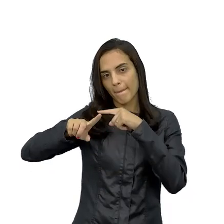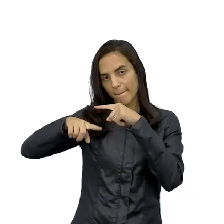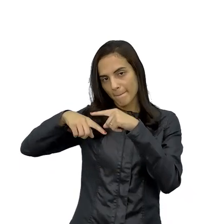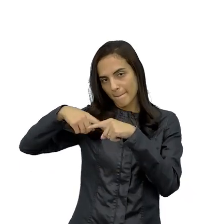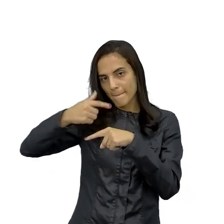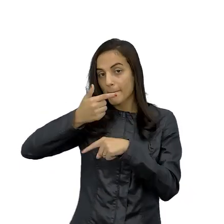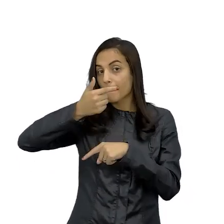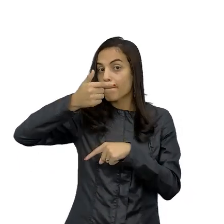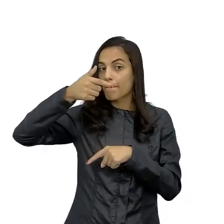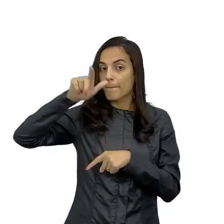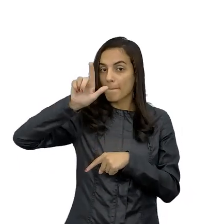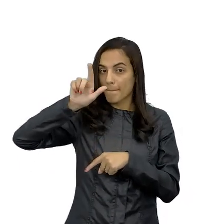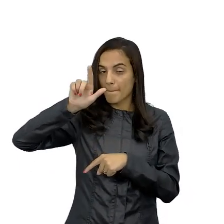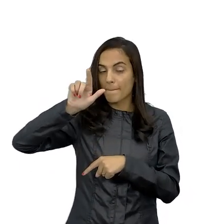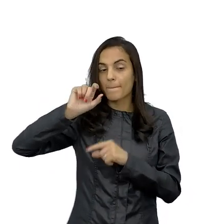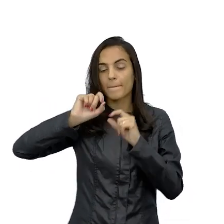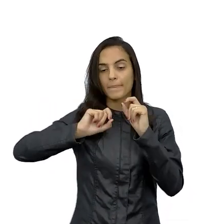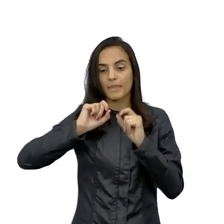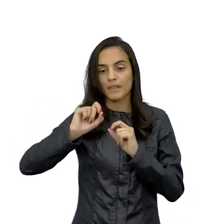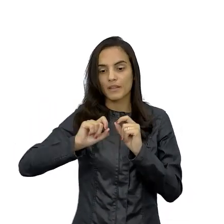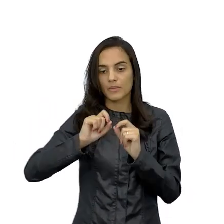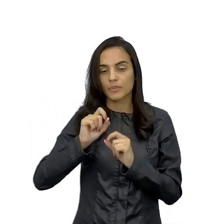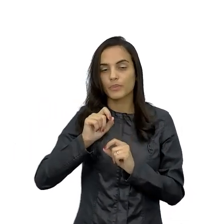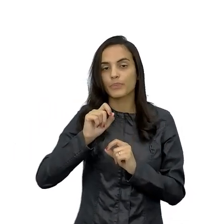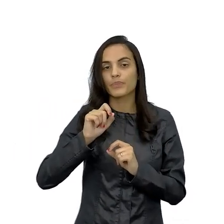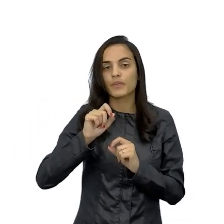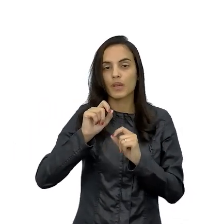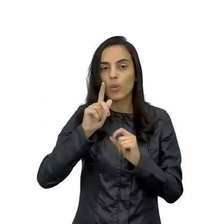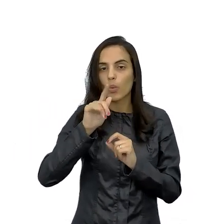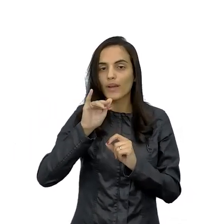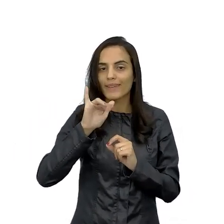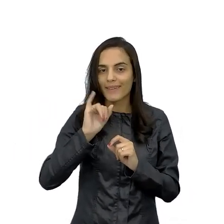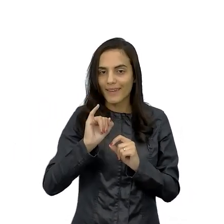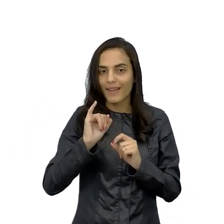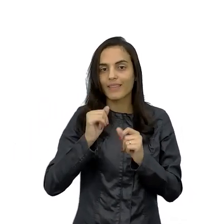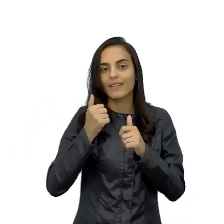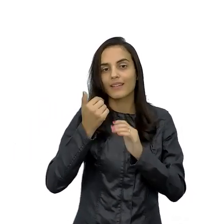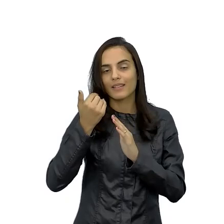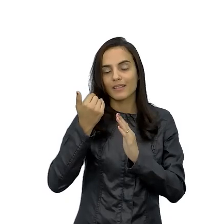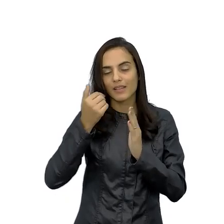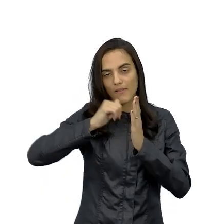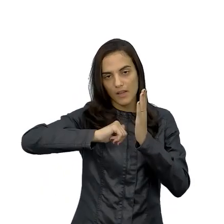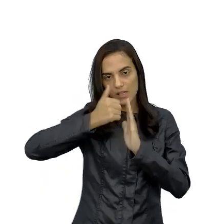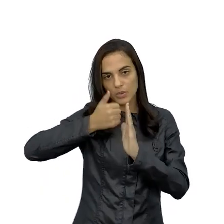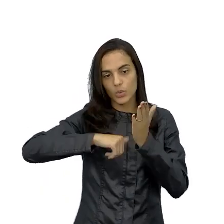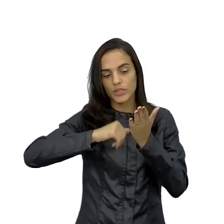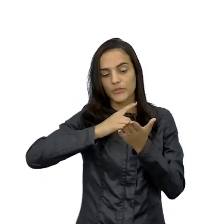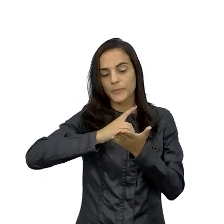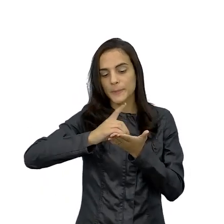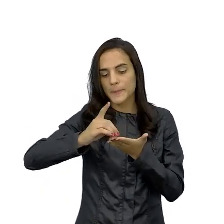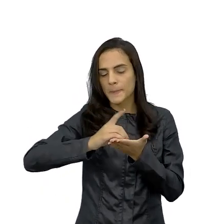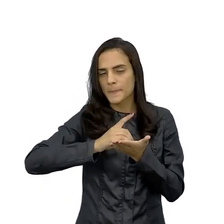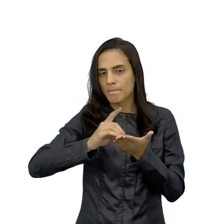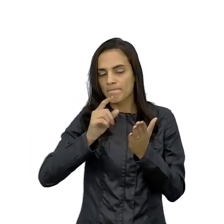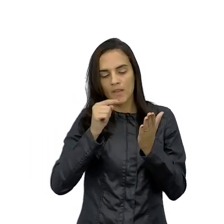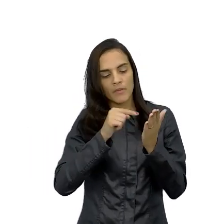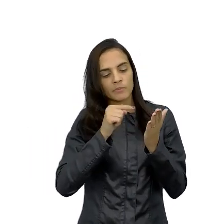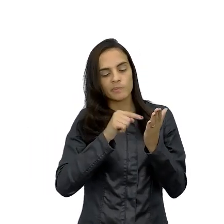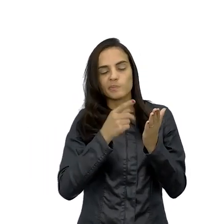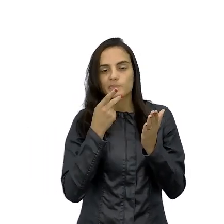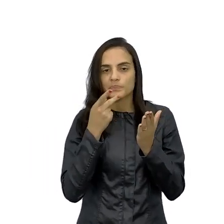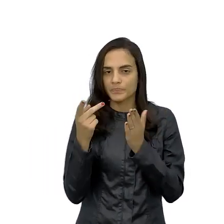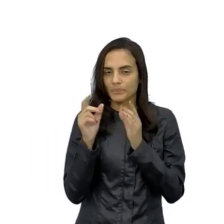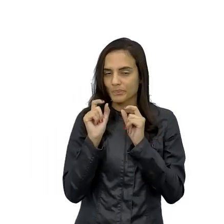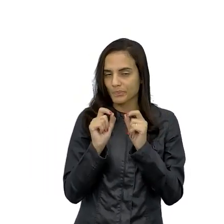o outro card, que é o Guia das Avaliações das Sequências Digitais. O que diz esse